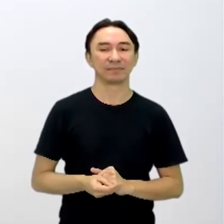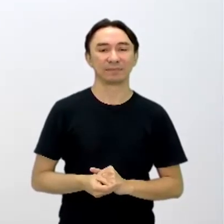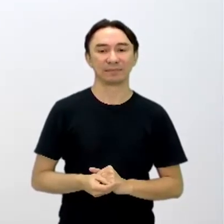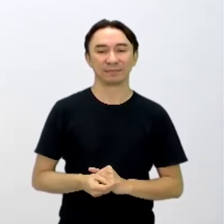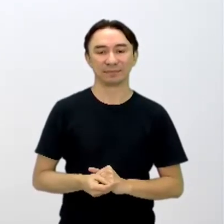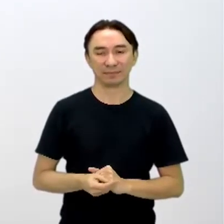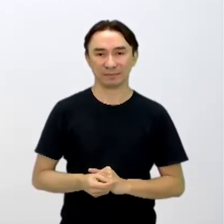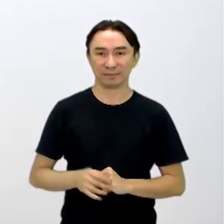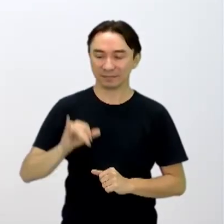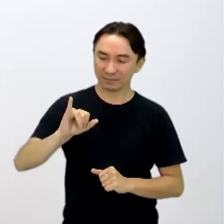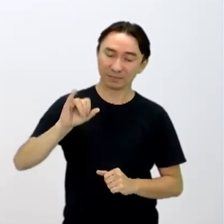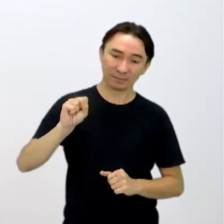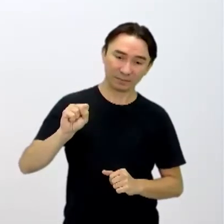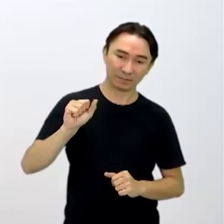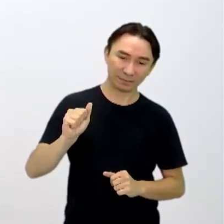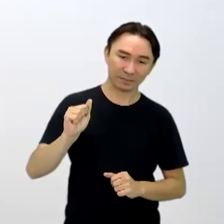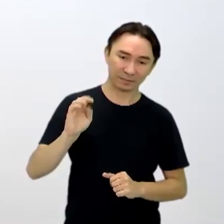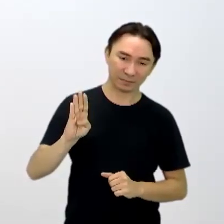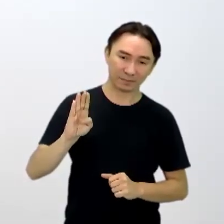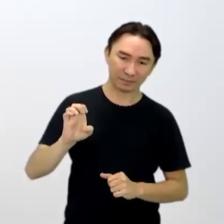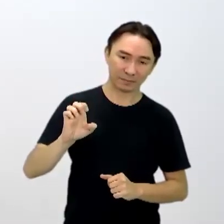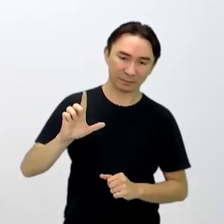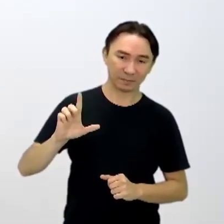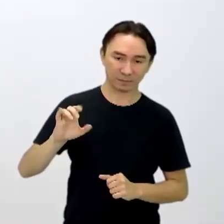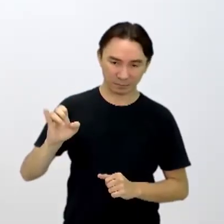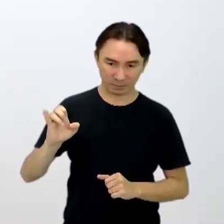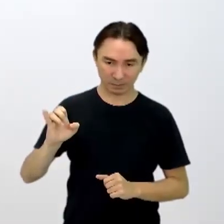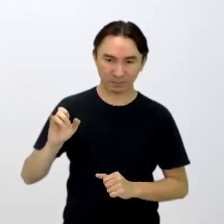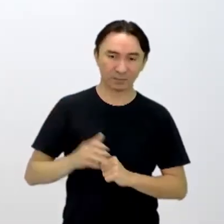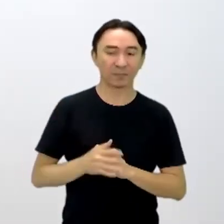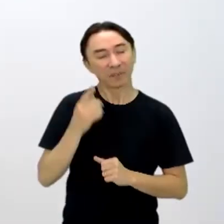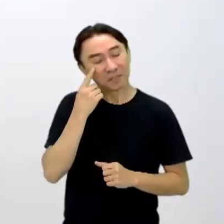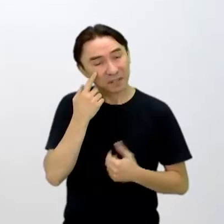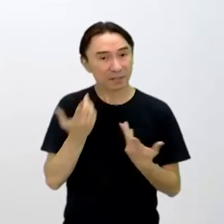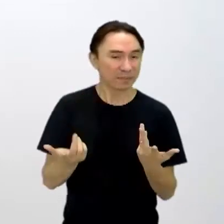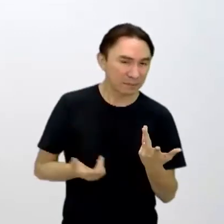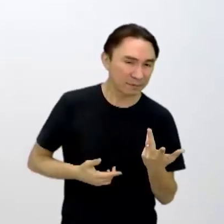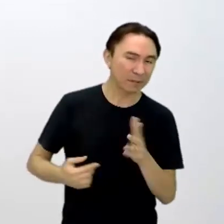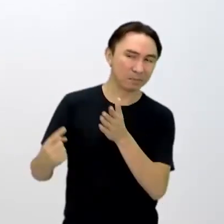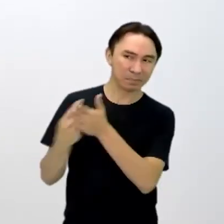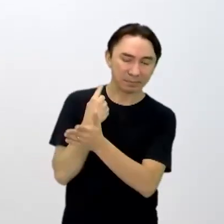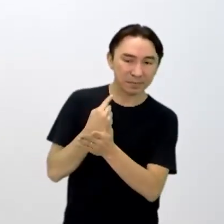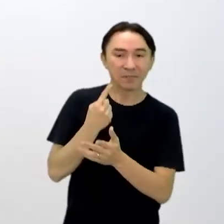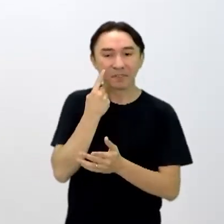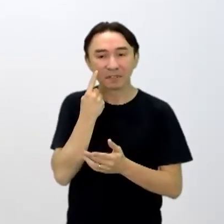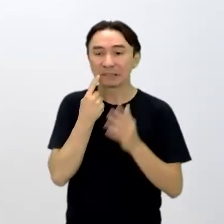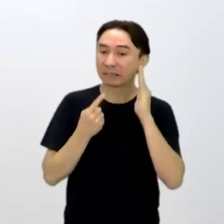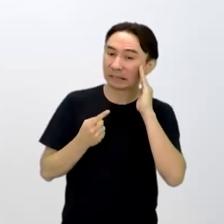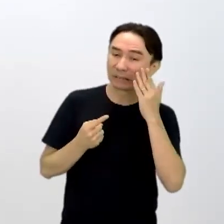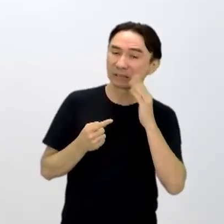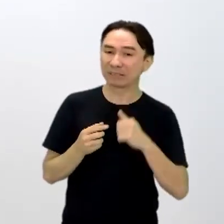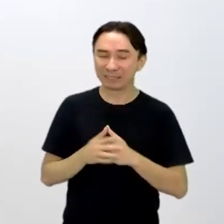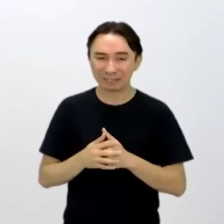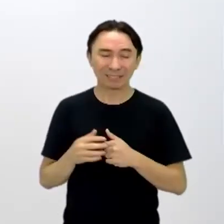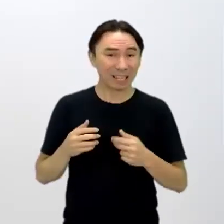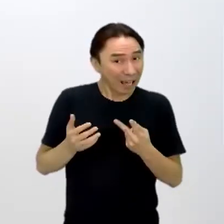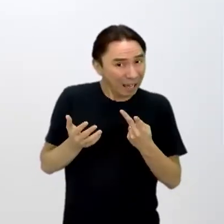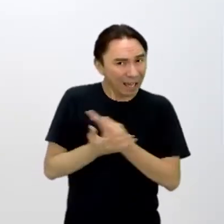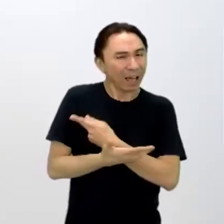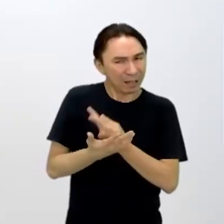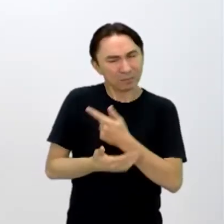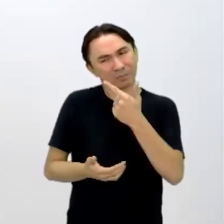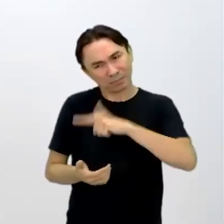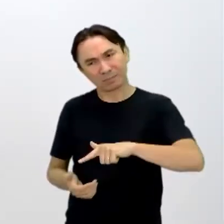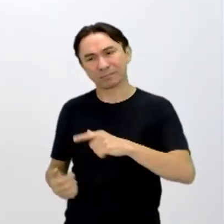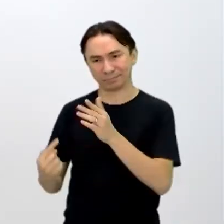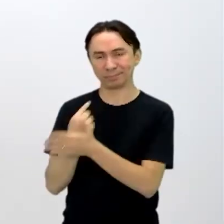Aqui, Isabelle, deixa eu ver se eu entendi a sua pergunta. Eu vou falar a partir do que eu imagino que seja. Se não for, aí você pergunta de novo,